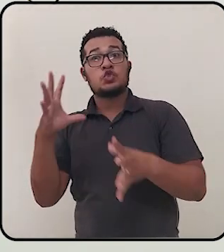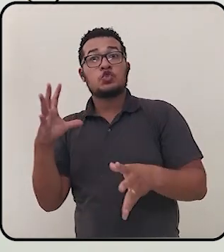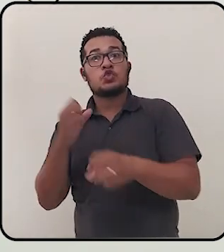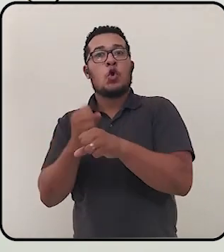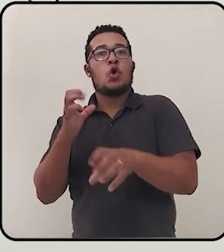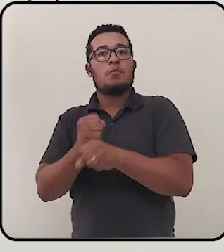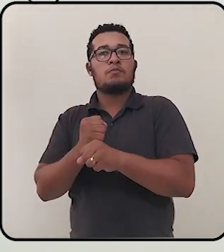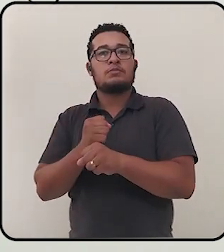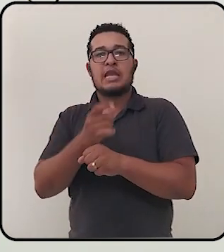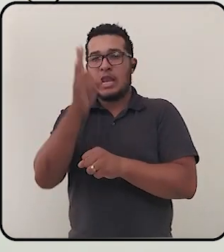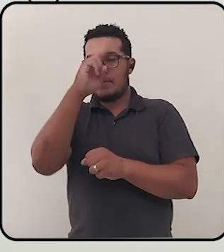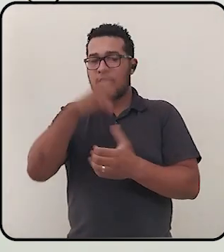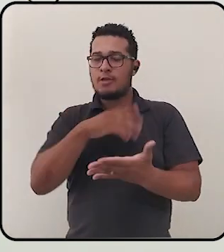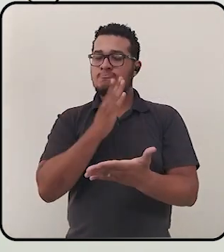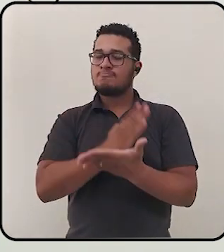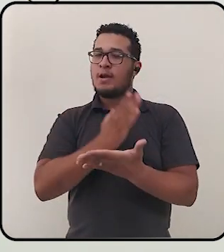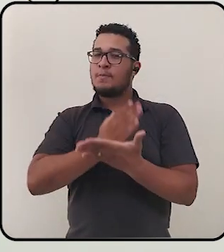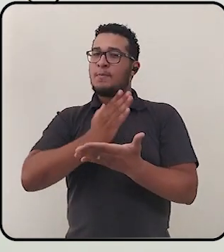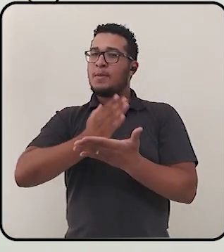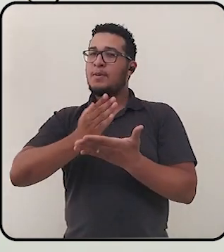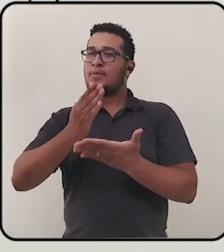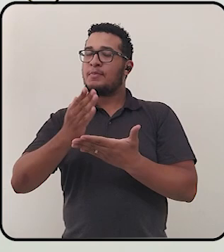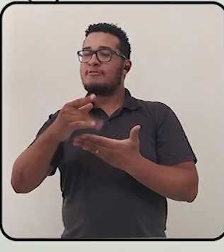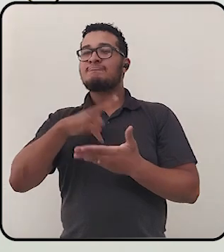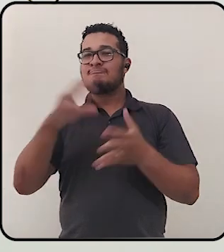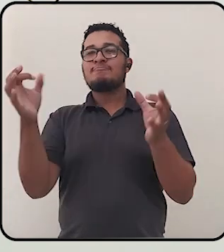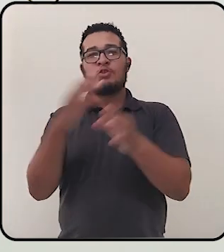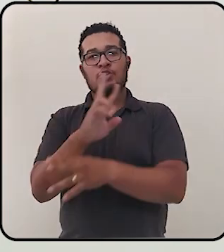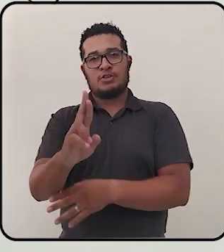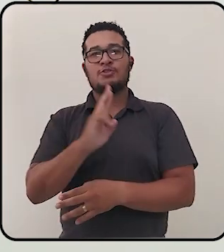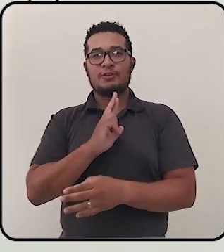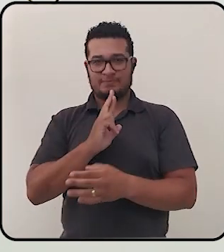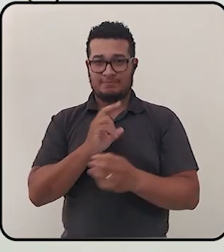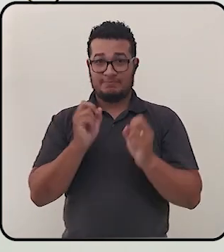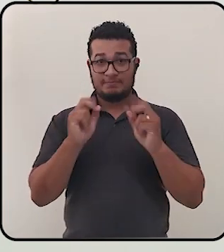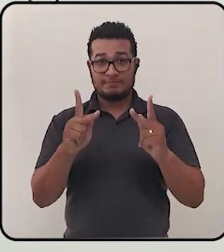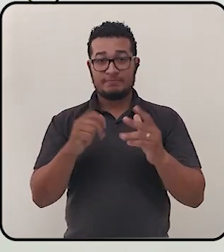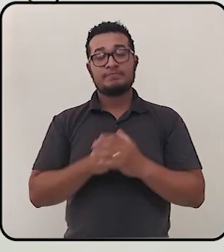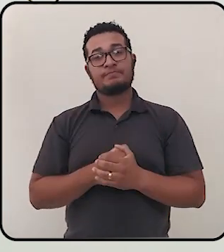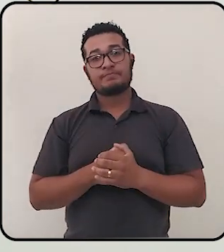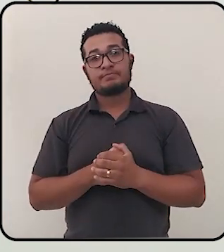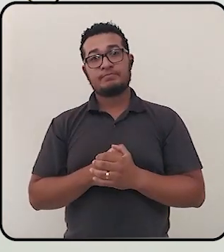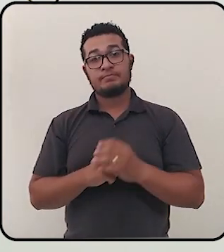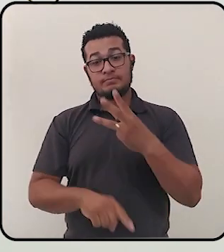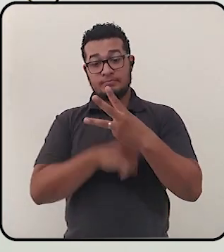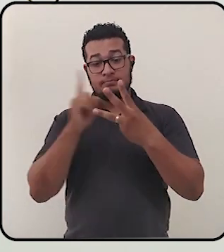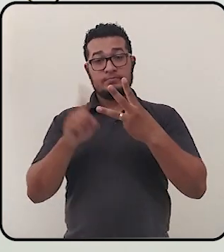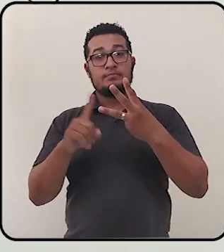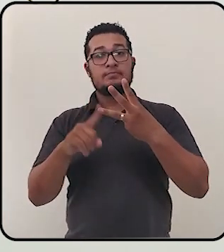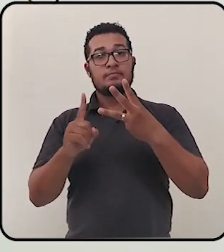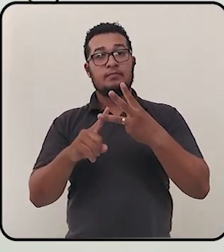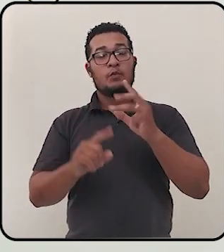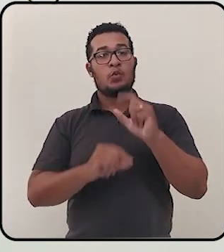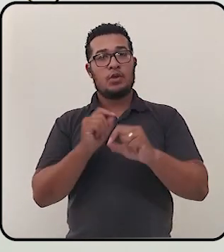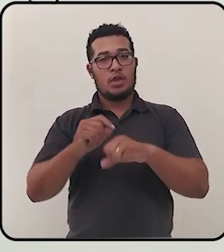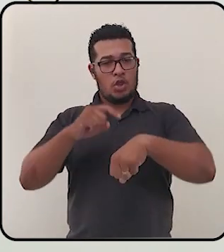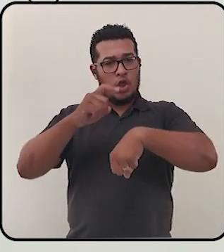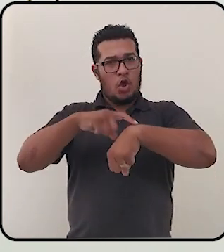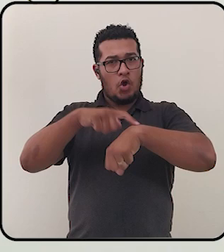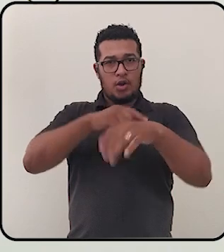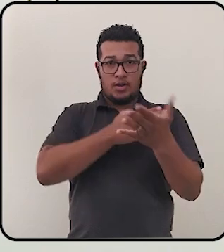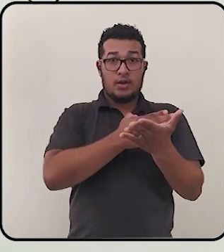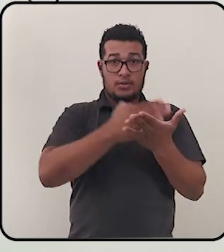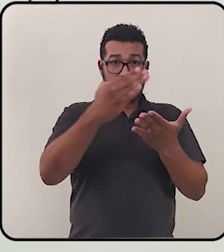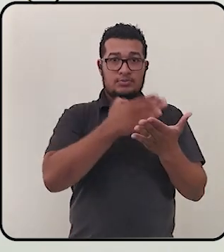para fusos, eu somo. Receitinha de bolo. Seguir o passo a passo, a gente vai chegar no resultado final.